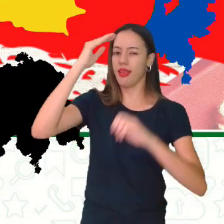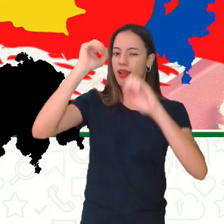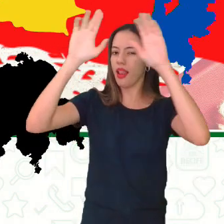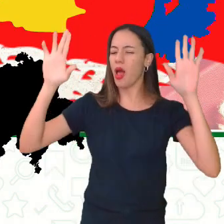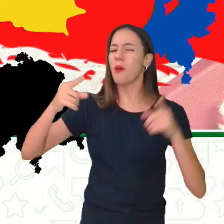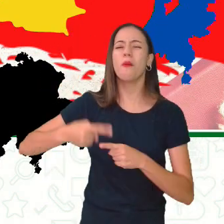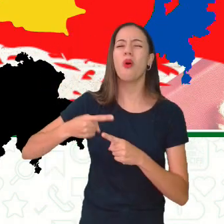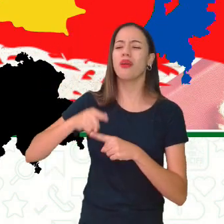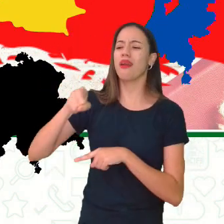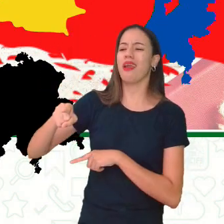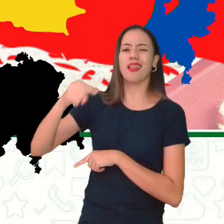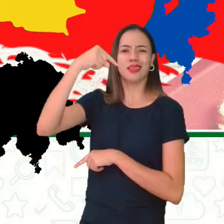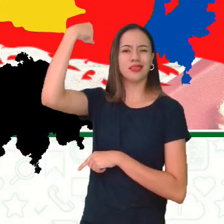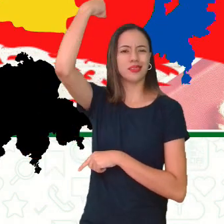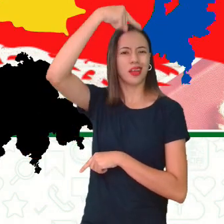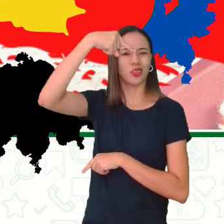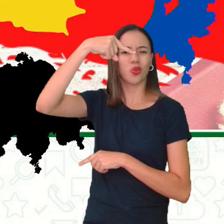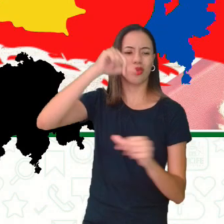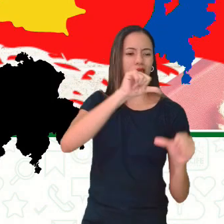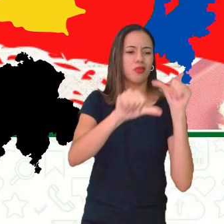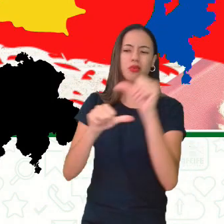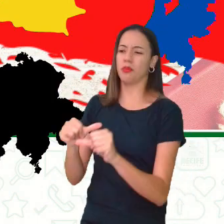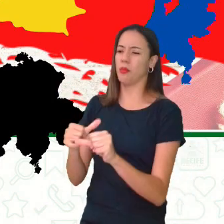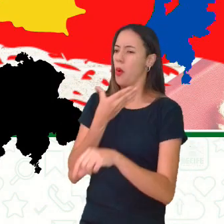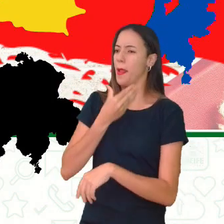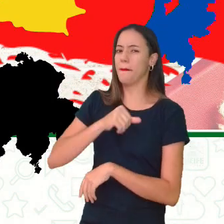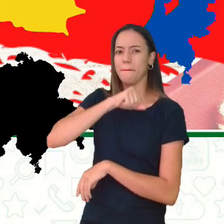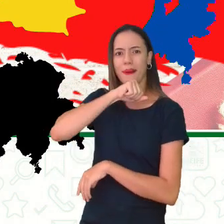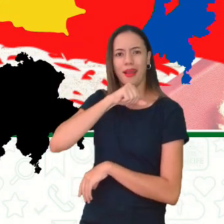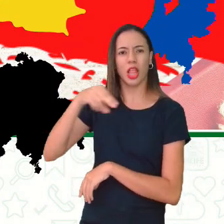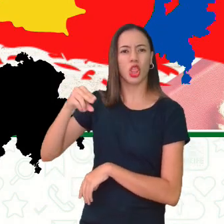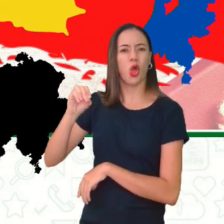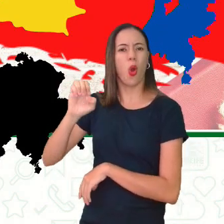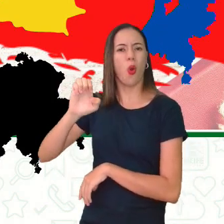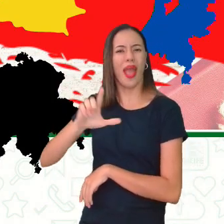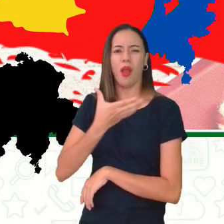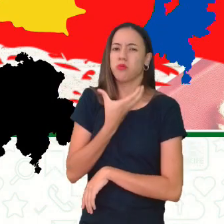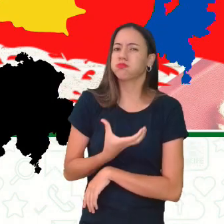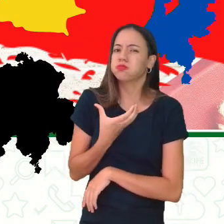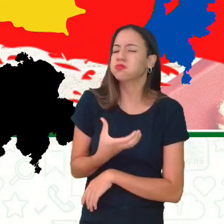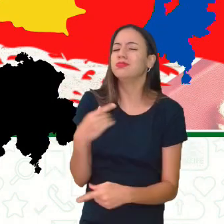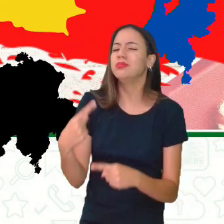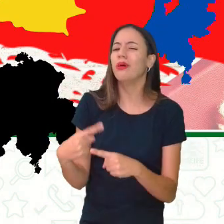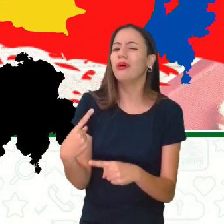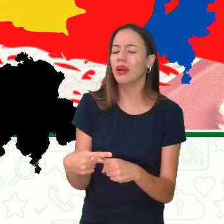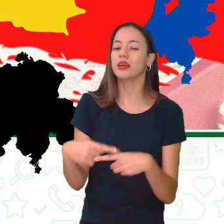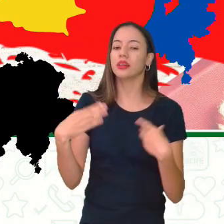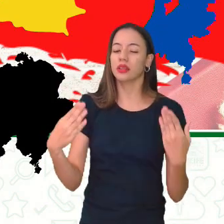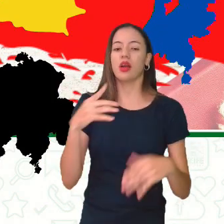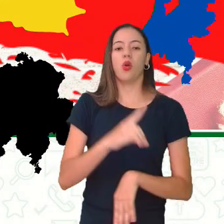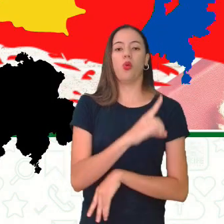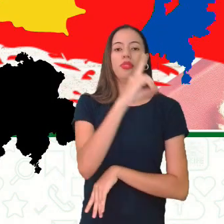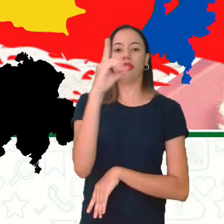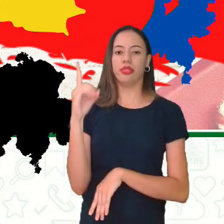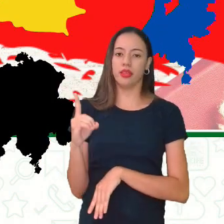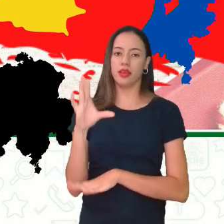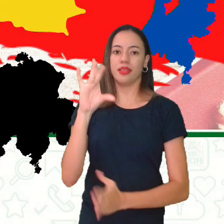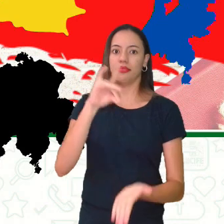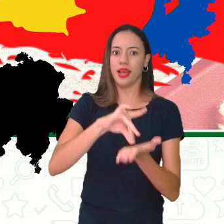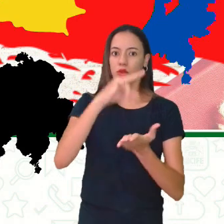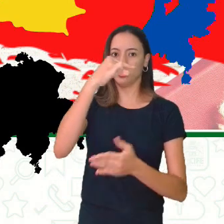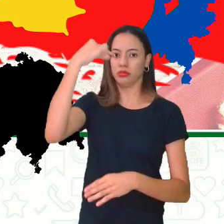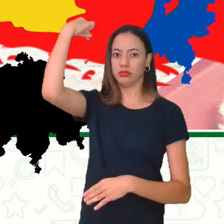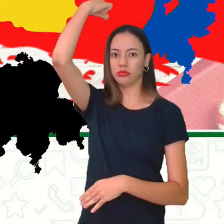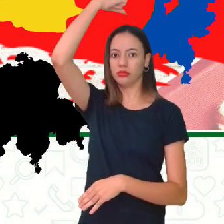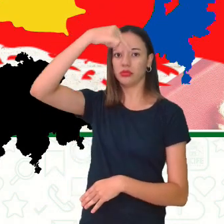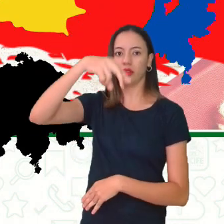certo? Porque mudou o nome aí. Então, a data, né, alusiva aí ao São